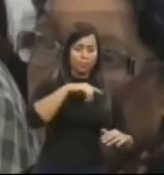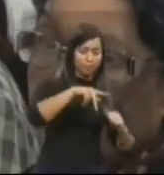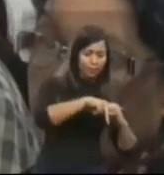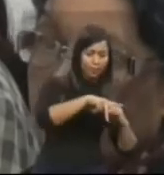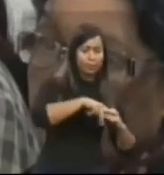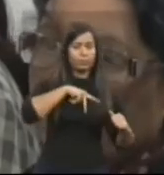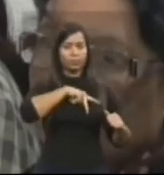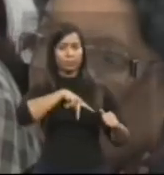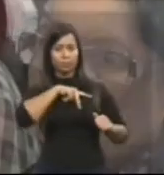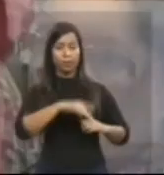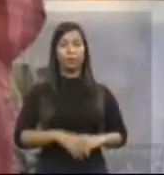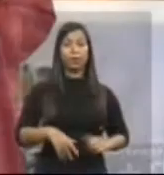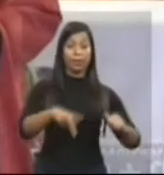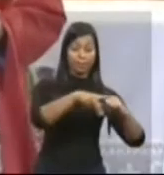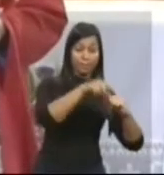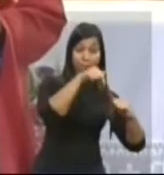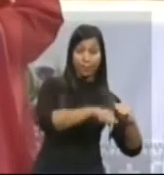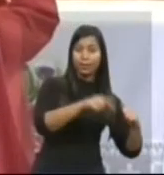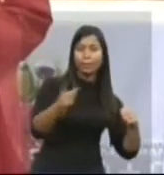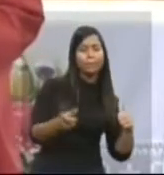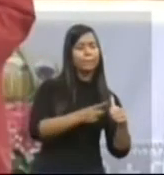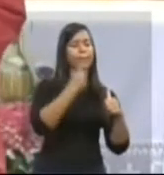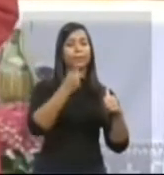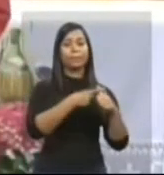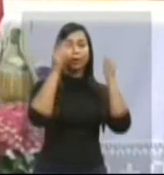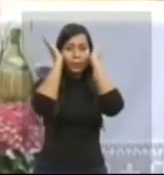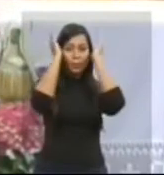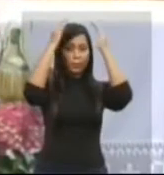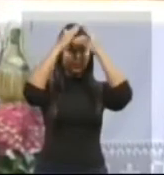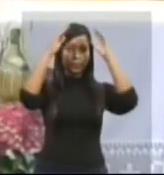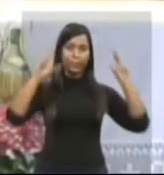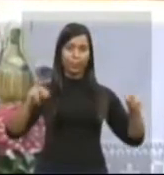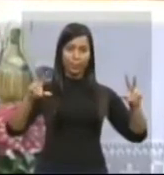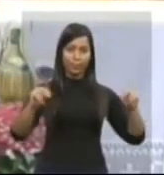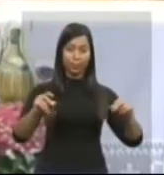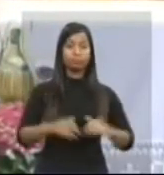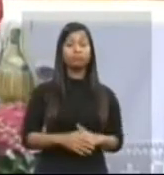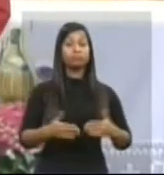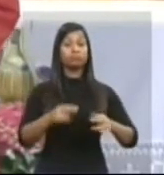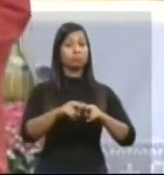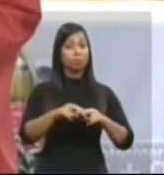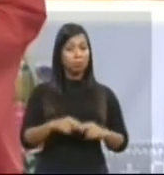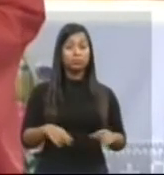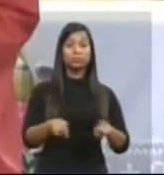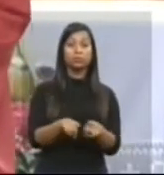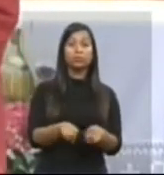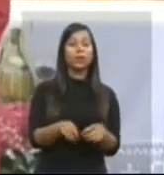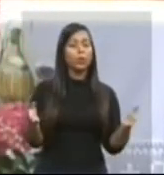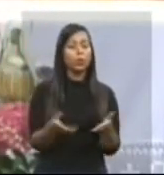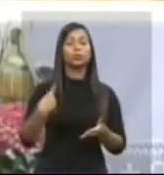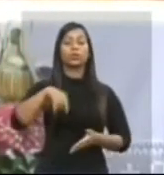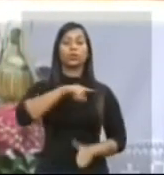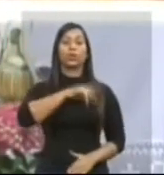Paulo. Pedro foi o primeiro Papa, por isso também hoje